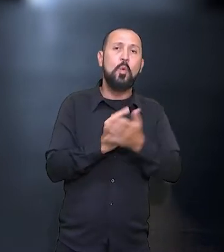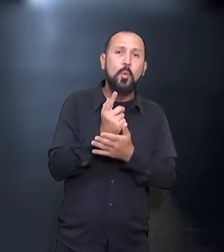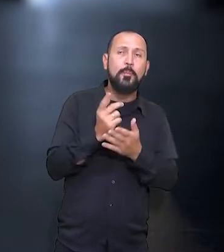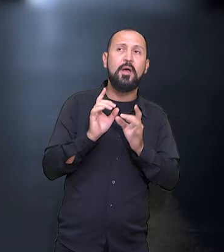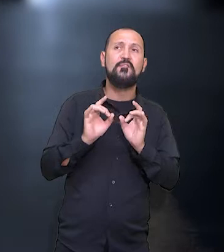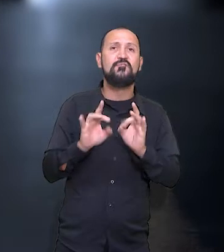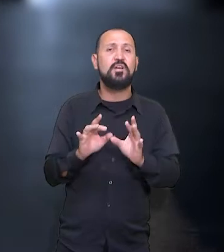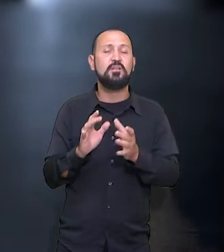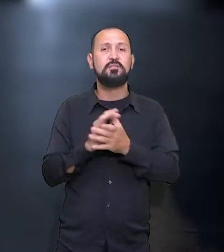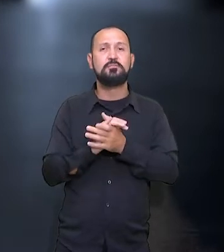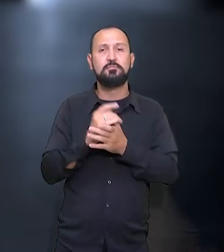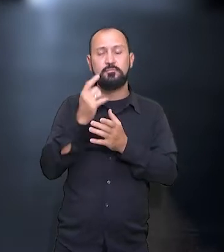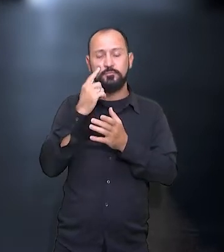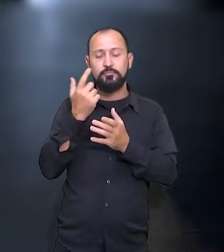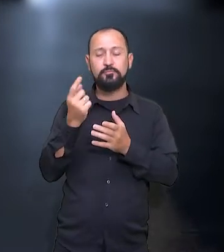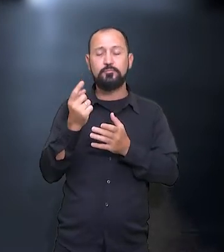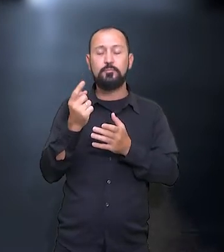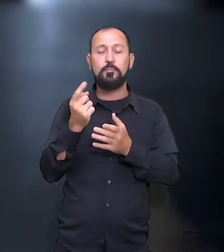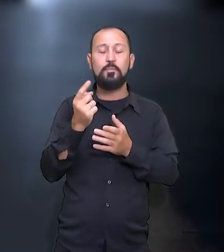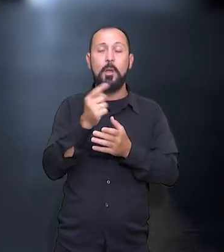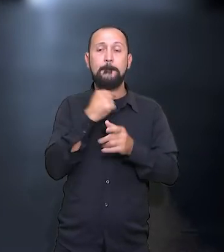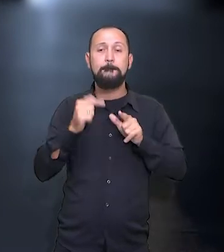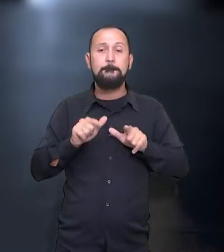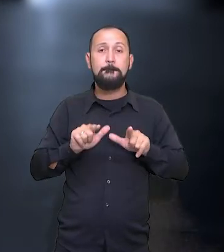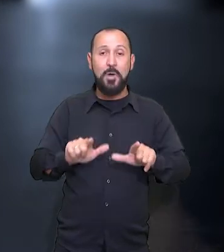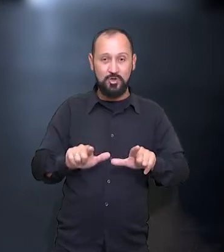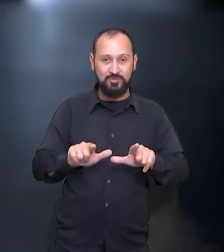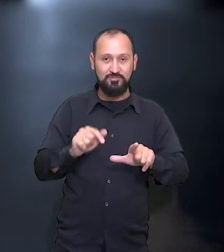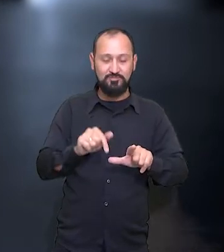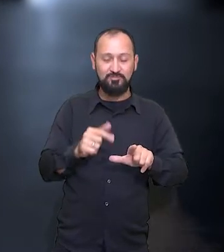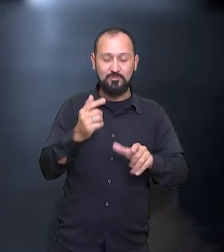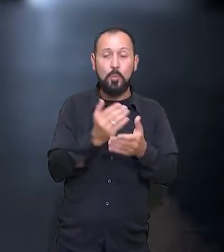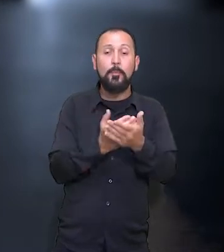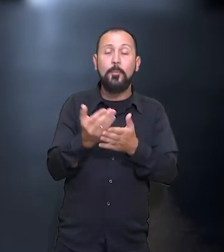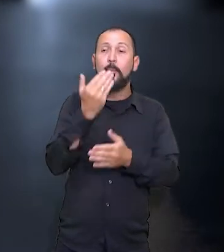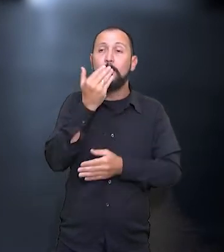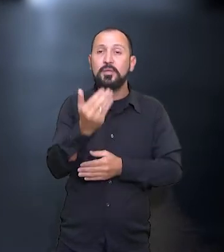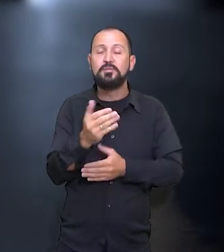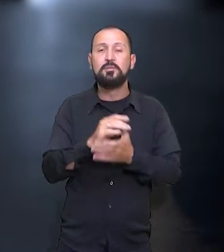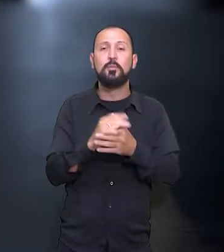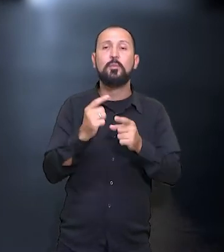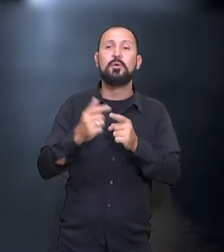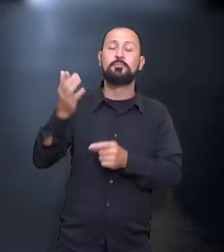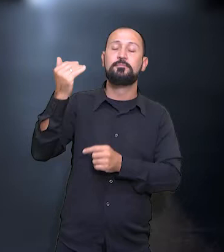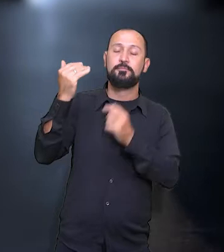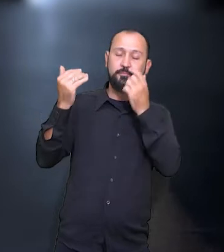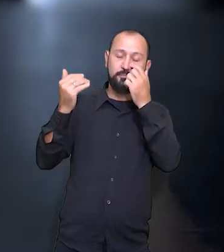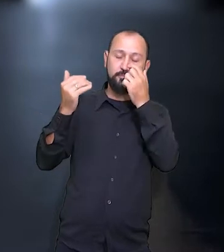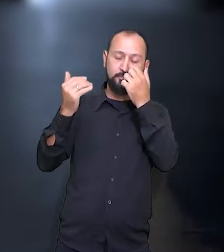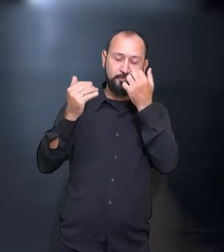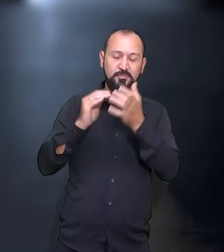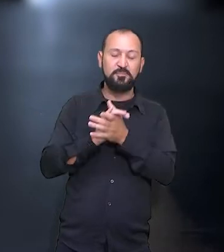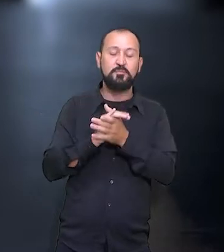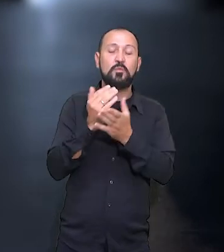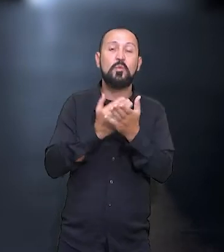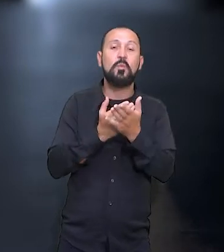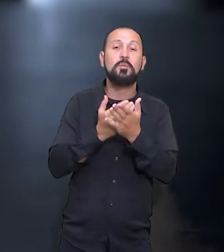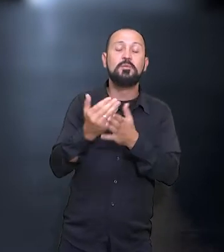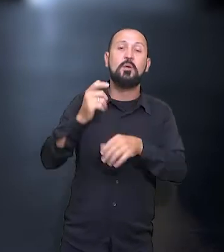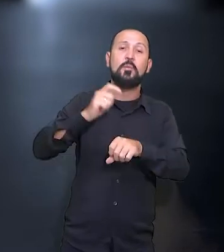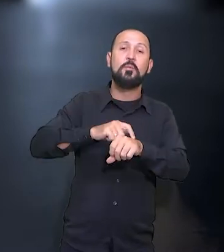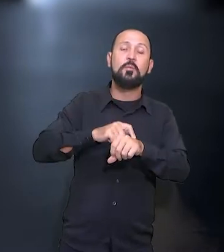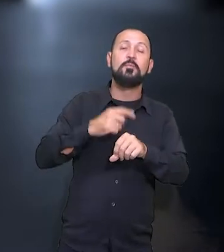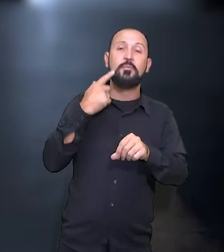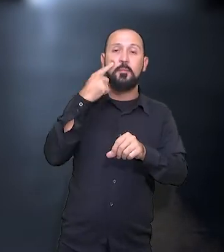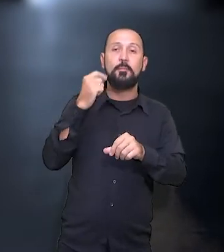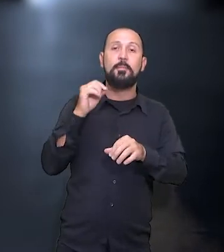compra e venda, a certidão de óbito, ao início dessa certidão de óbito, como eu disse anteriormente, a iniciar